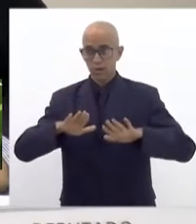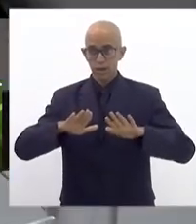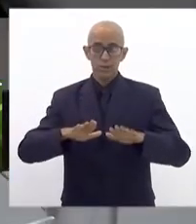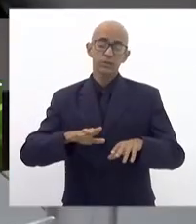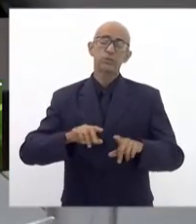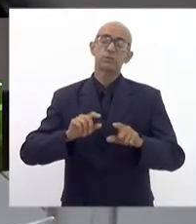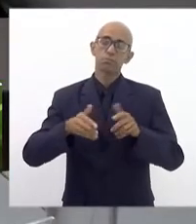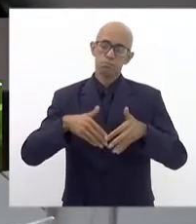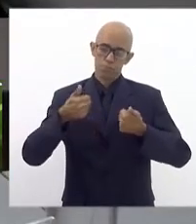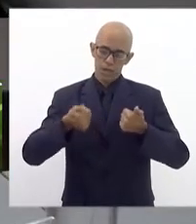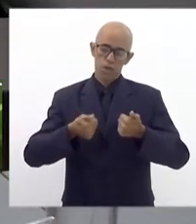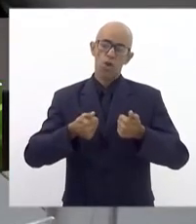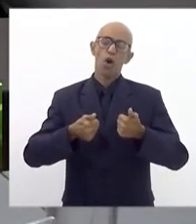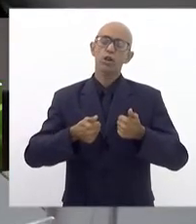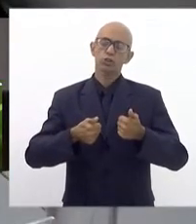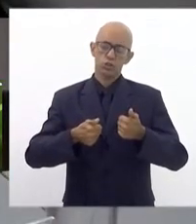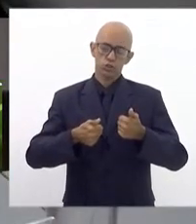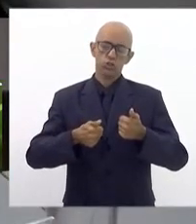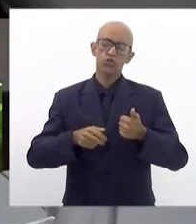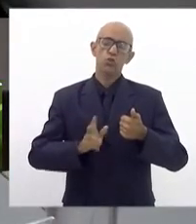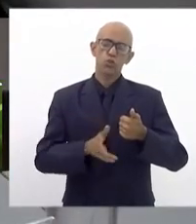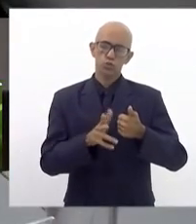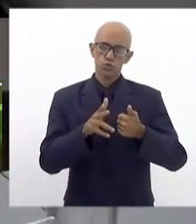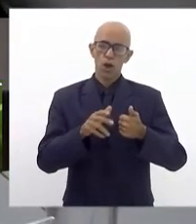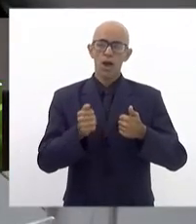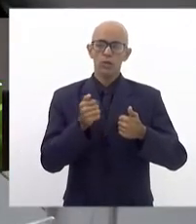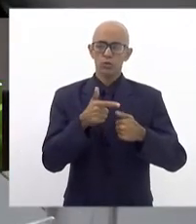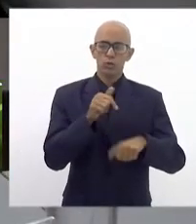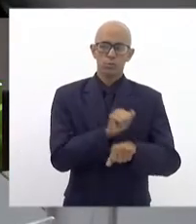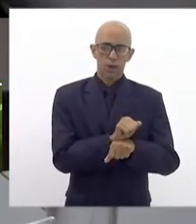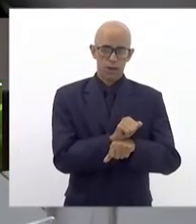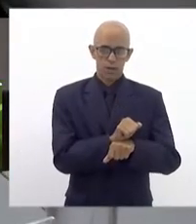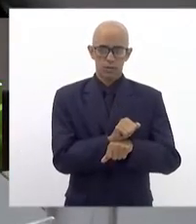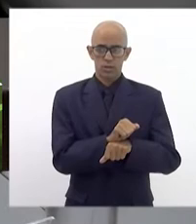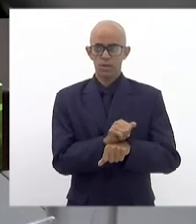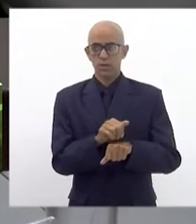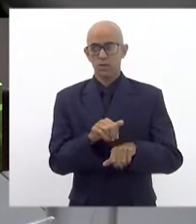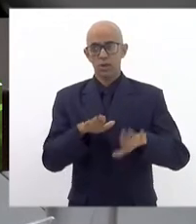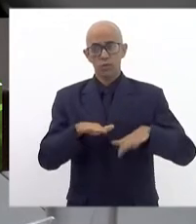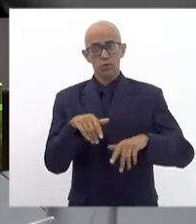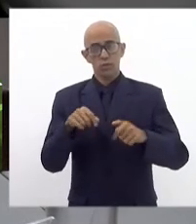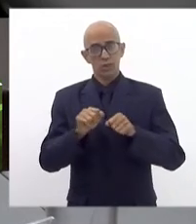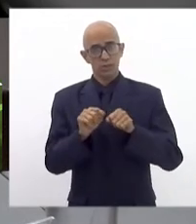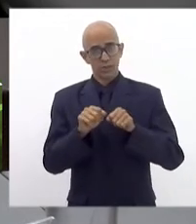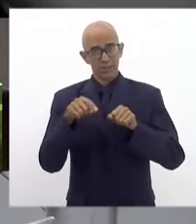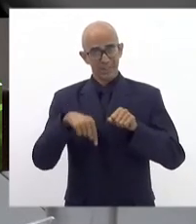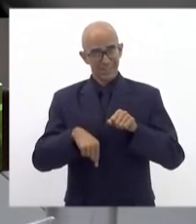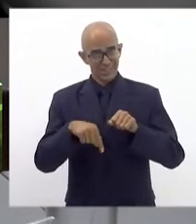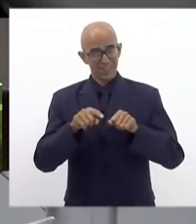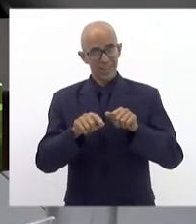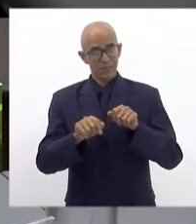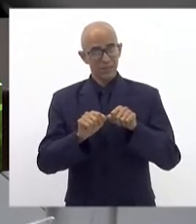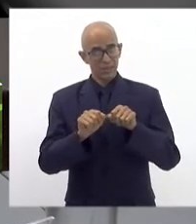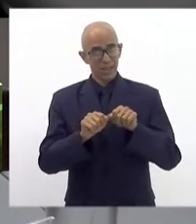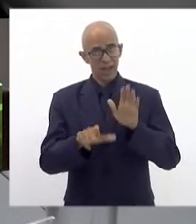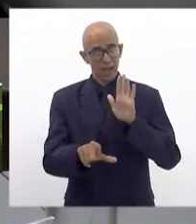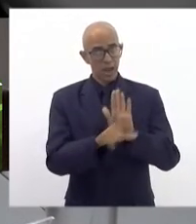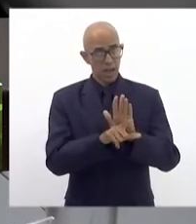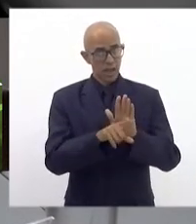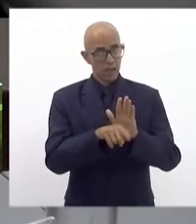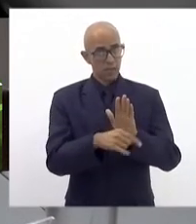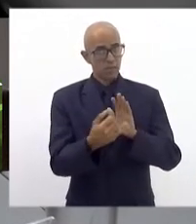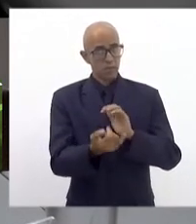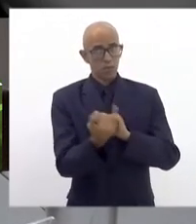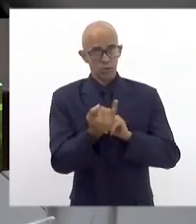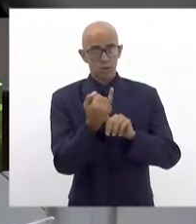diz o ditado. Então, talvez o que a gente esteja fazendo aqui é a parte mais fácil, que é fazer a lei. A parte mais difícil é o dia